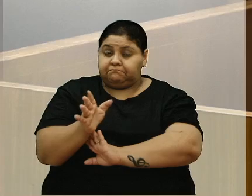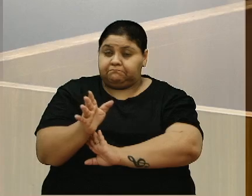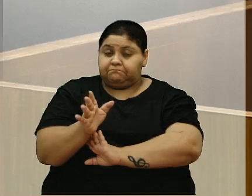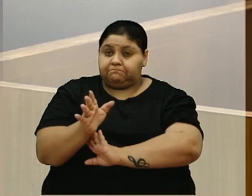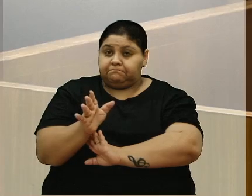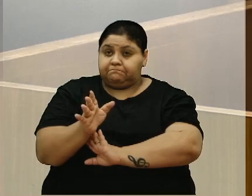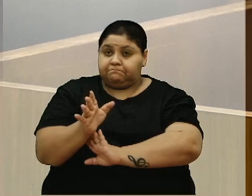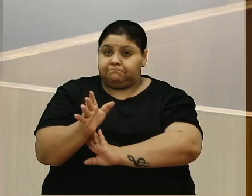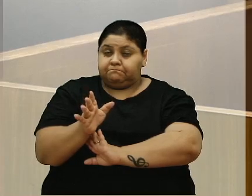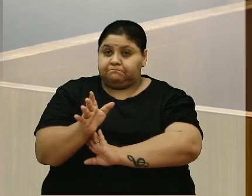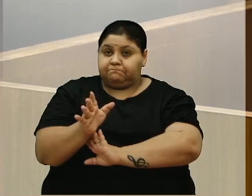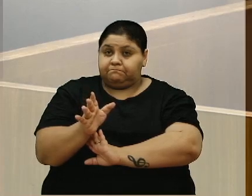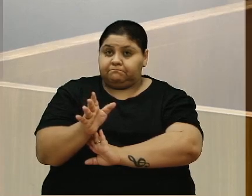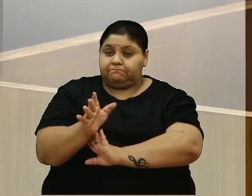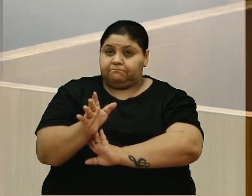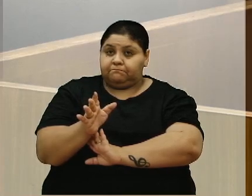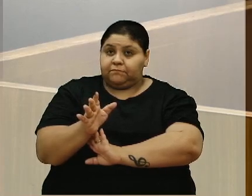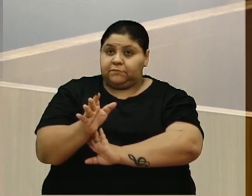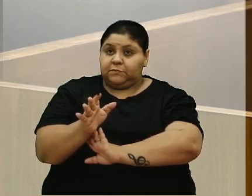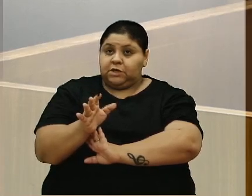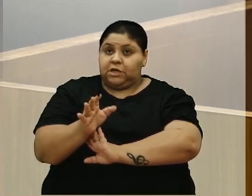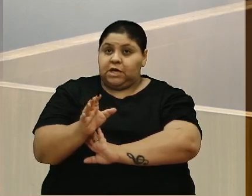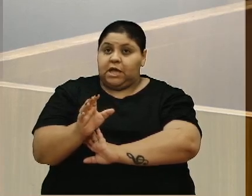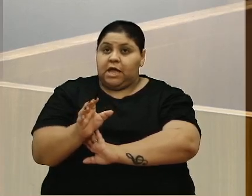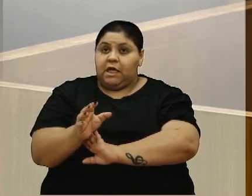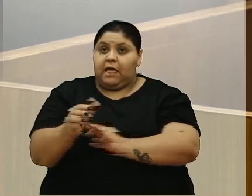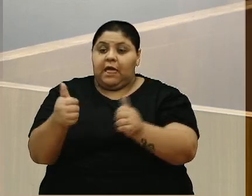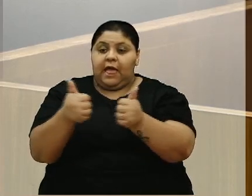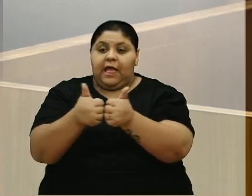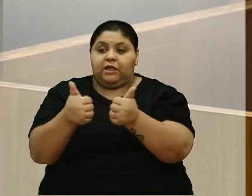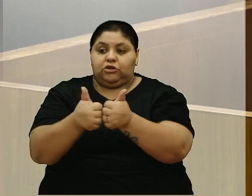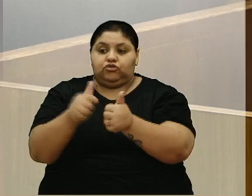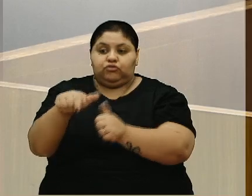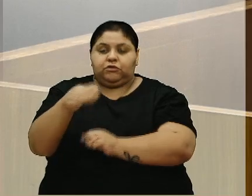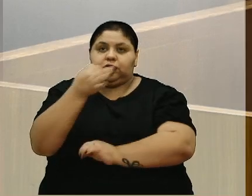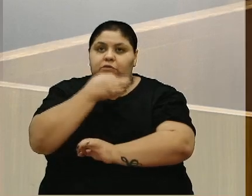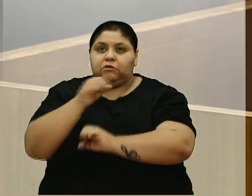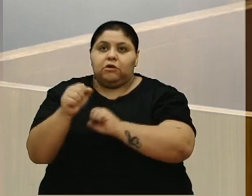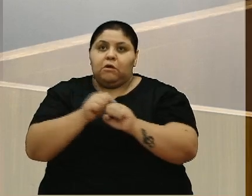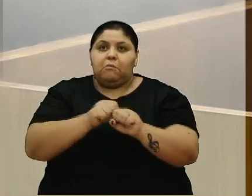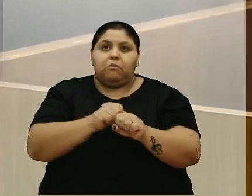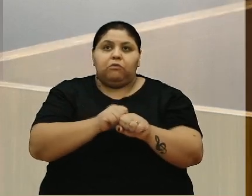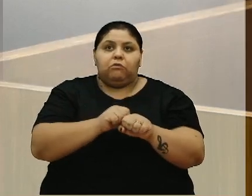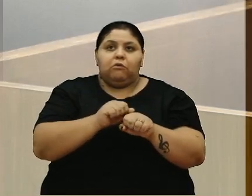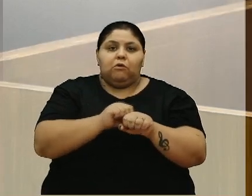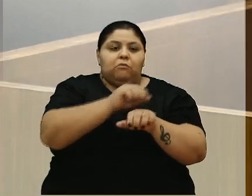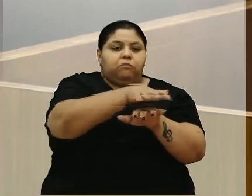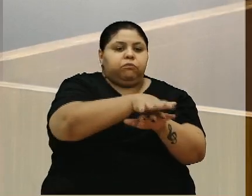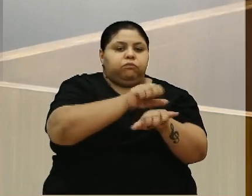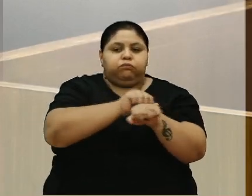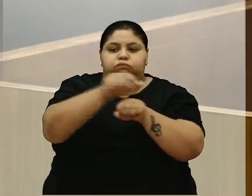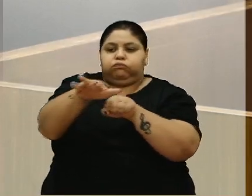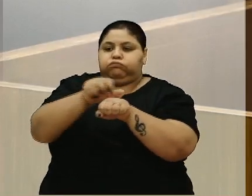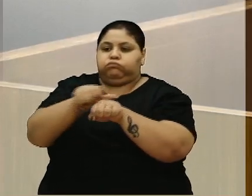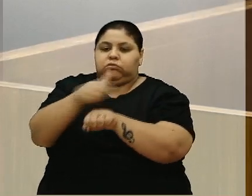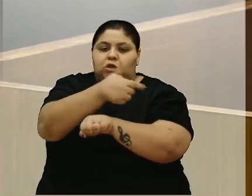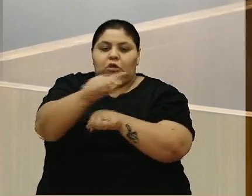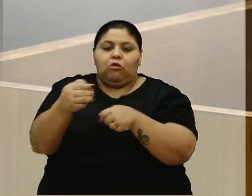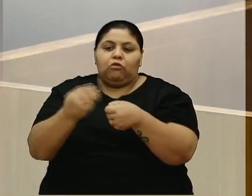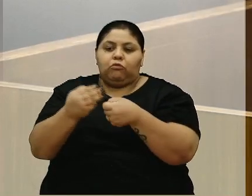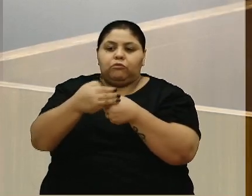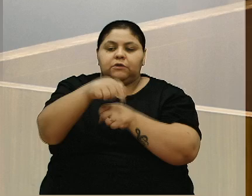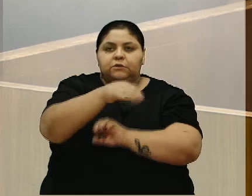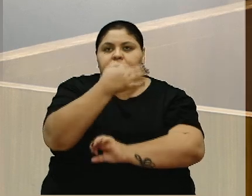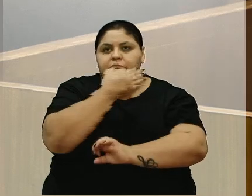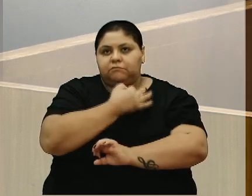é um braço da Universidade Federal aqui em Caxias do Sul e que pode se ramificar posteriormente depois em alguns outros municípios aqui da região. Por